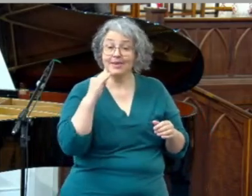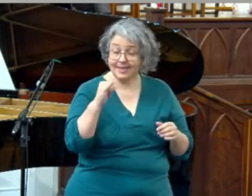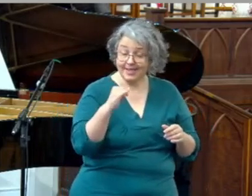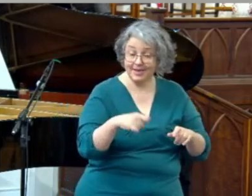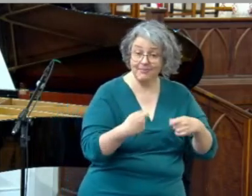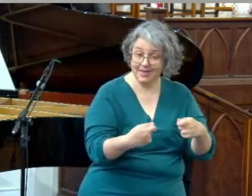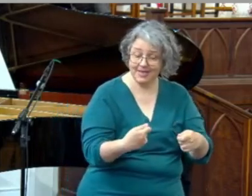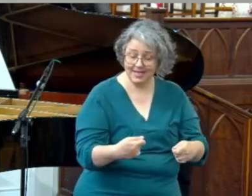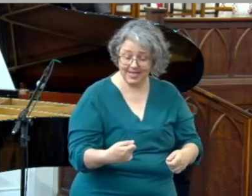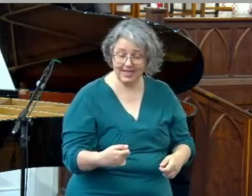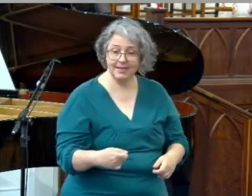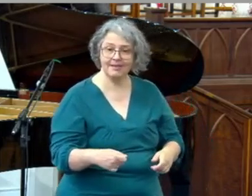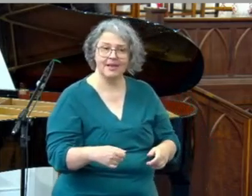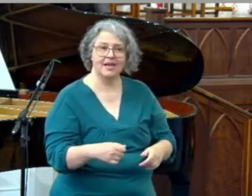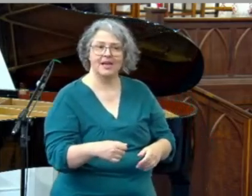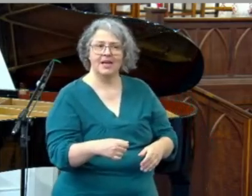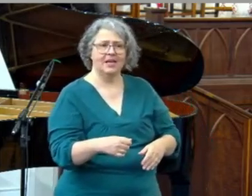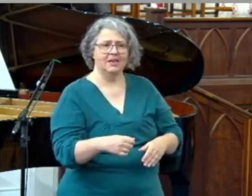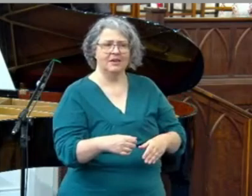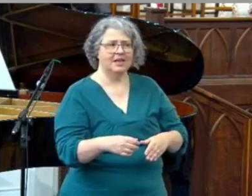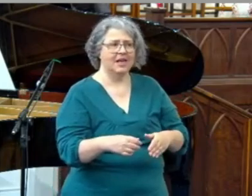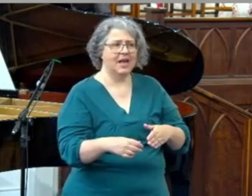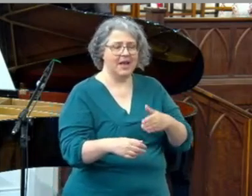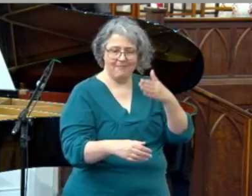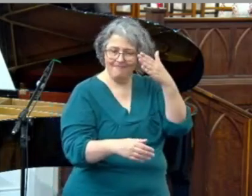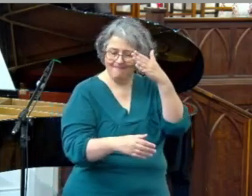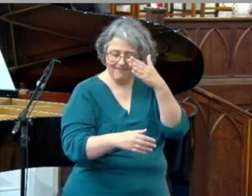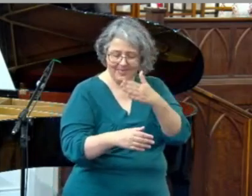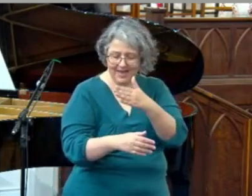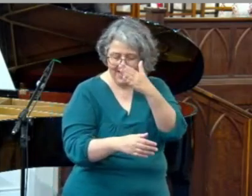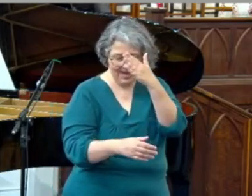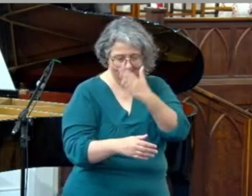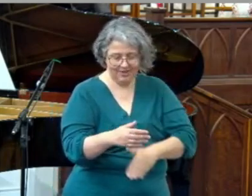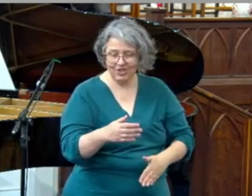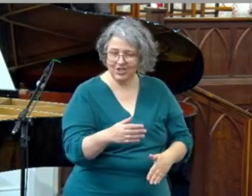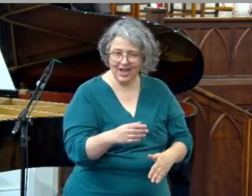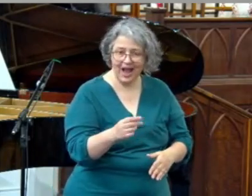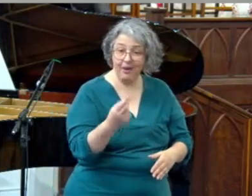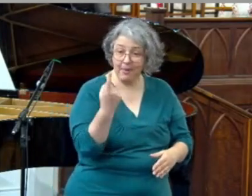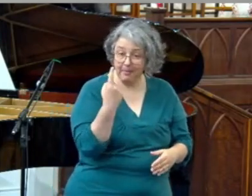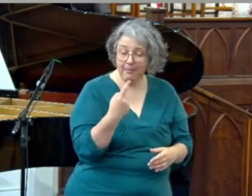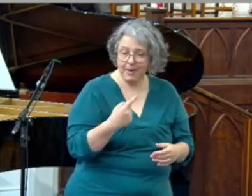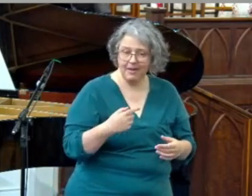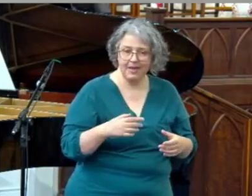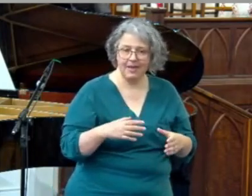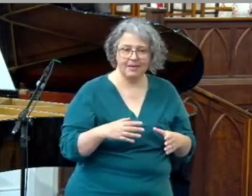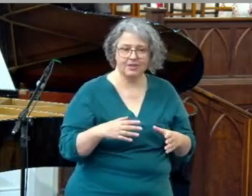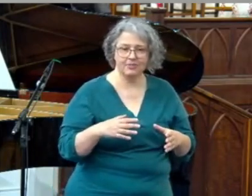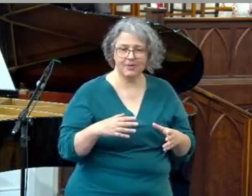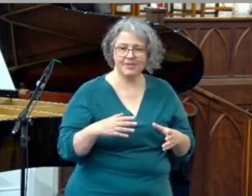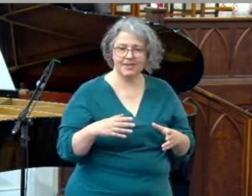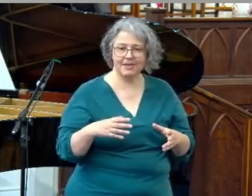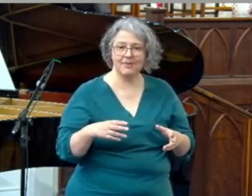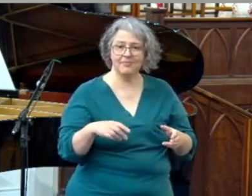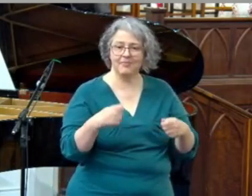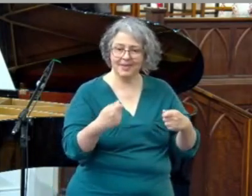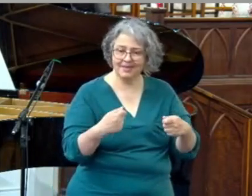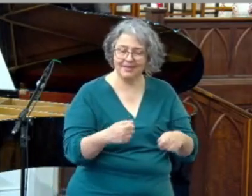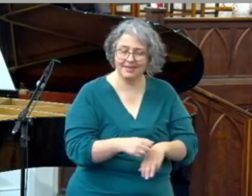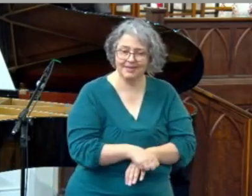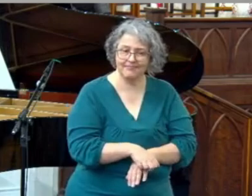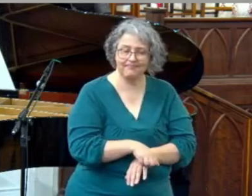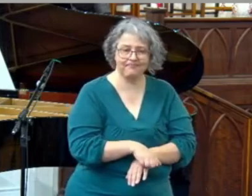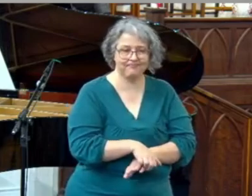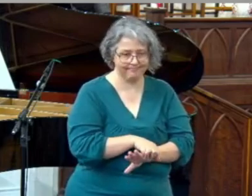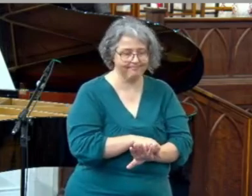nos ensinando a nos automutilar, mas ele está nos ensinando a respeito de que com